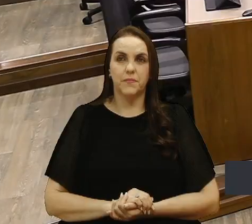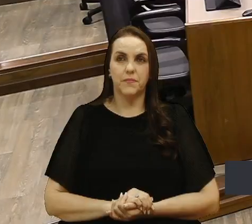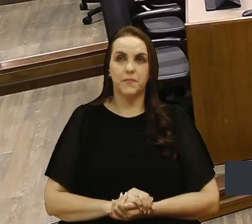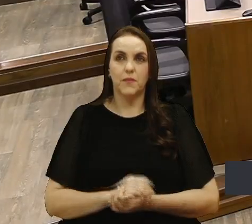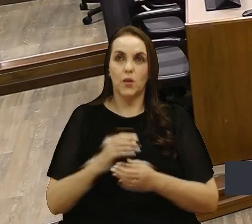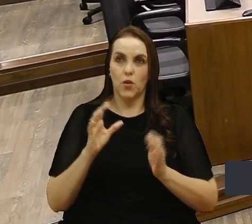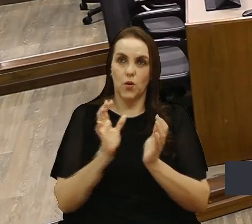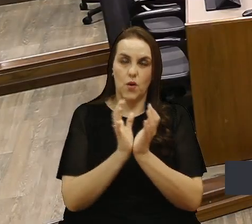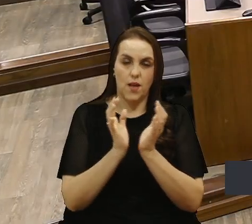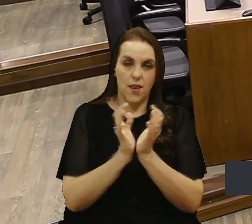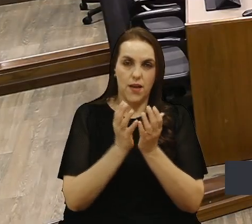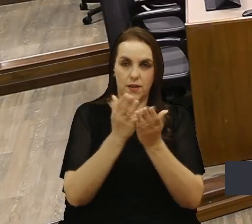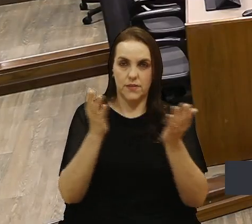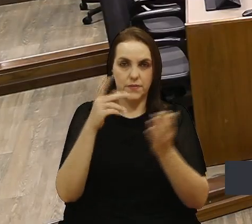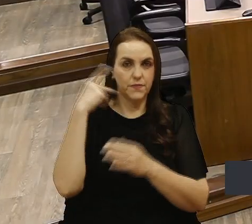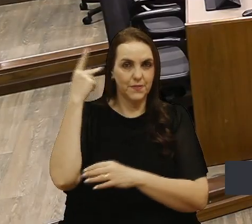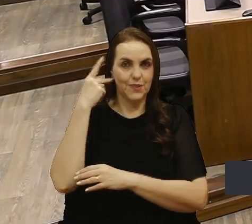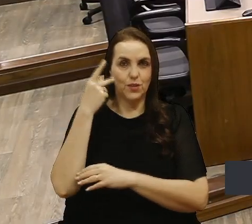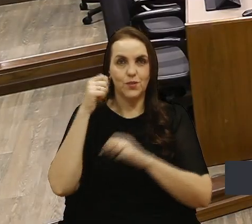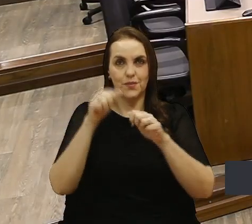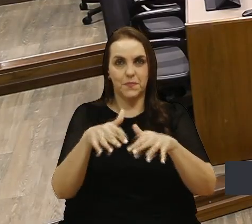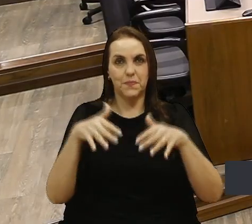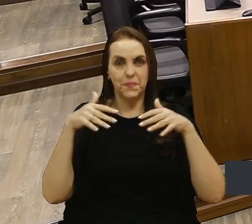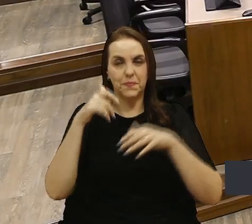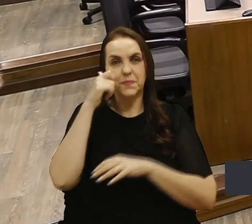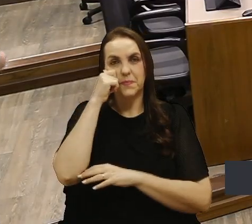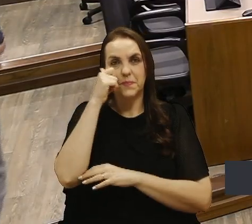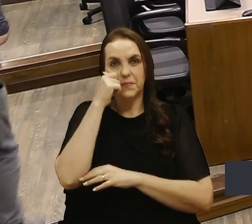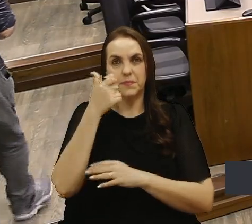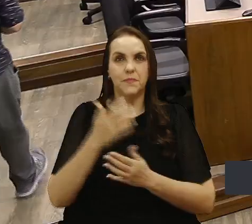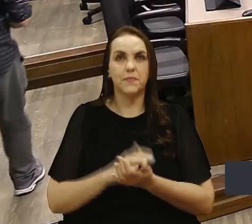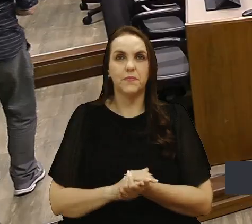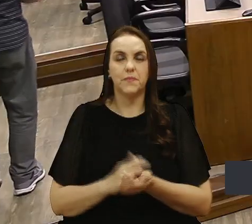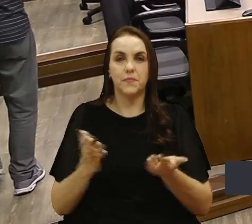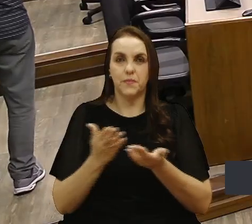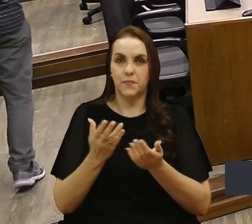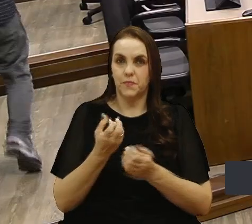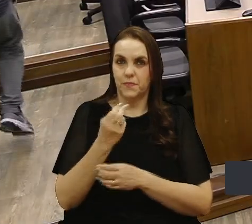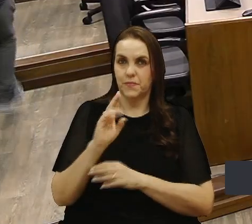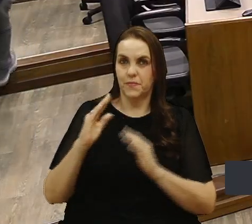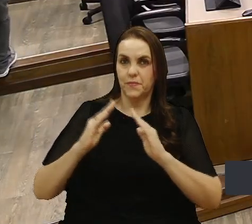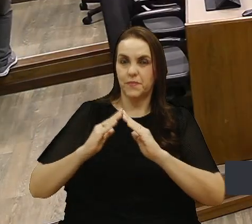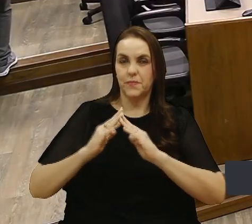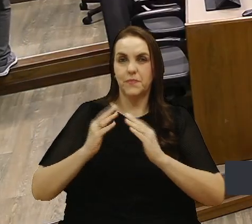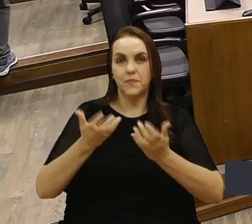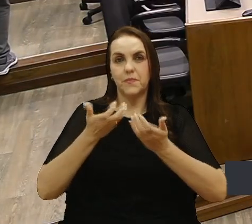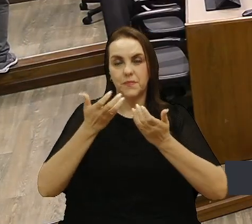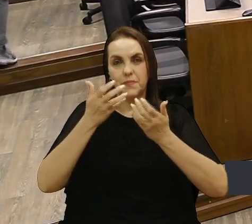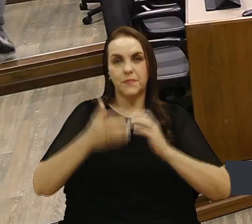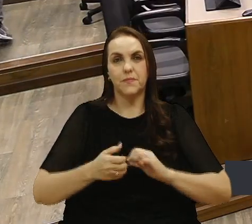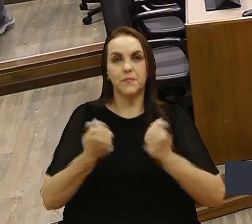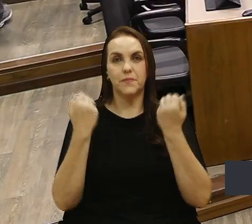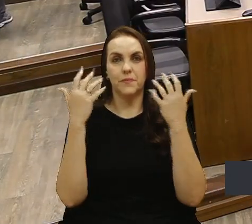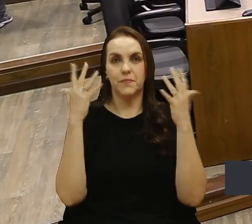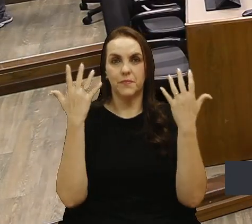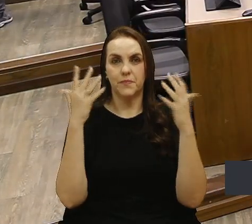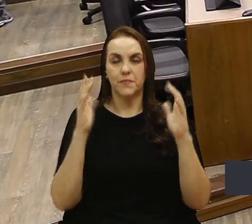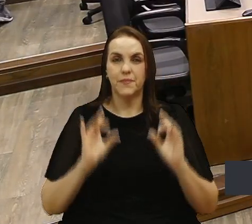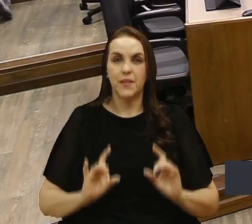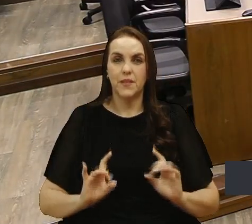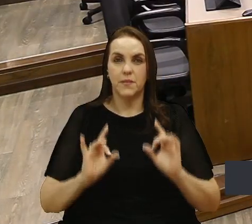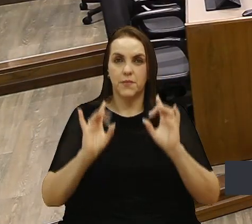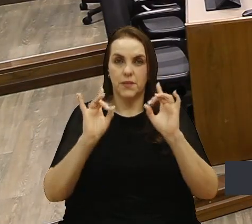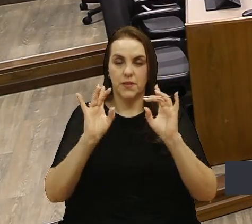Bom, colegas vereadores, quem nos acompanha aqui no plenário hoje ou quem acompanha de casa, eu quero aqui fazer um voto de congratulações muito